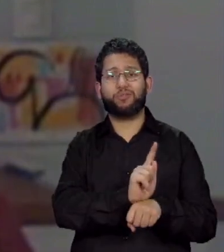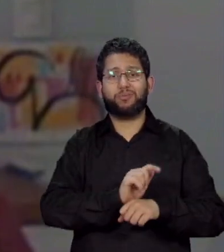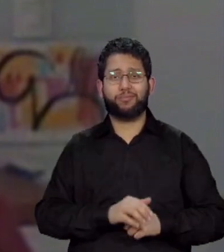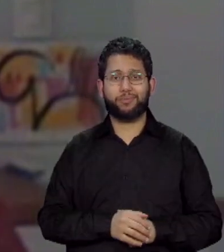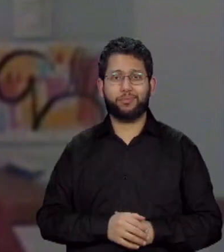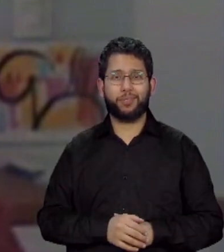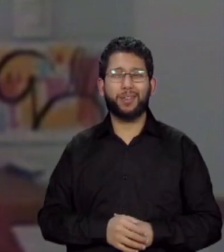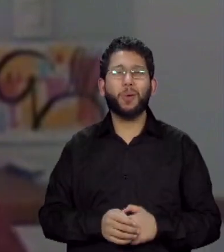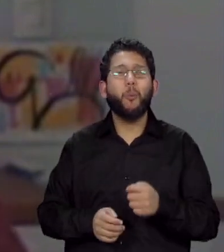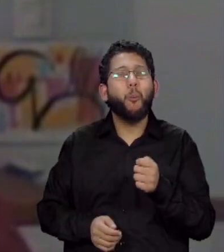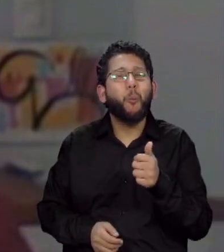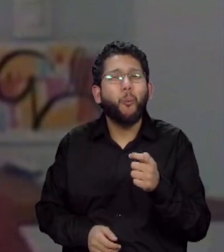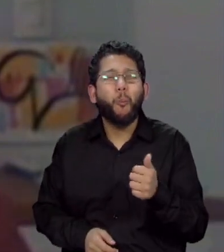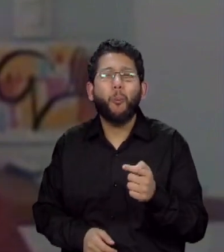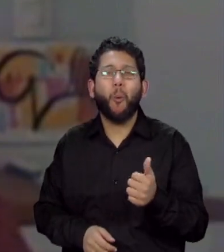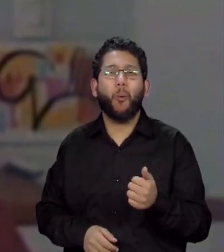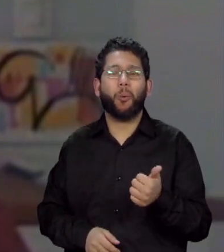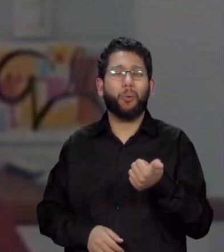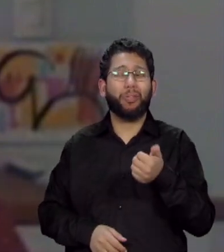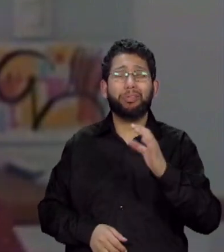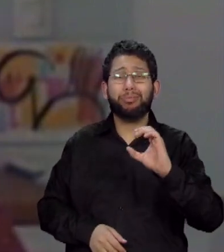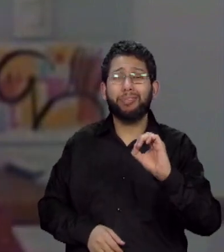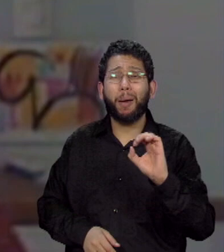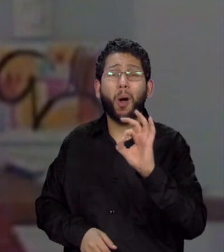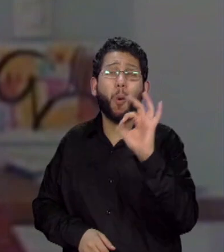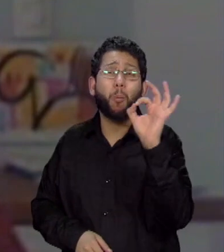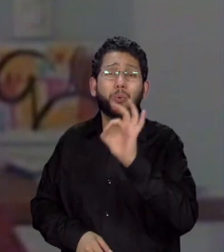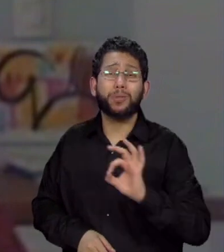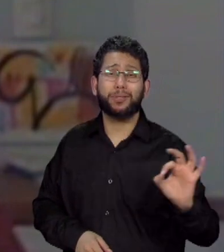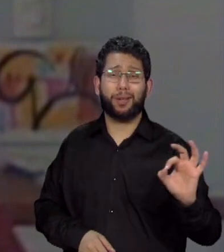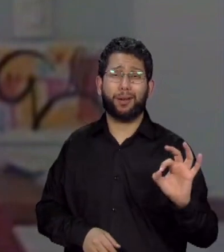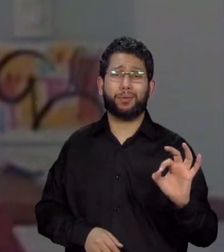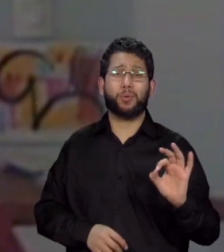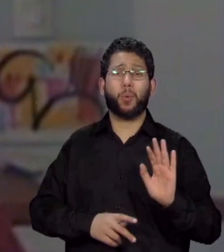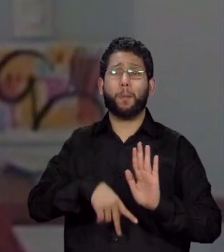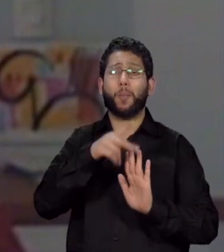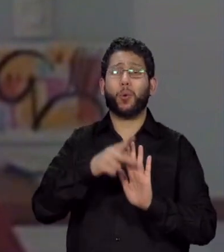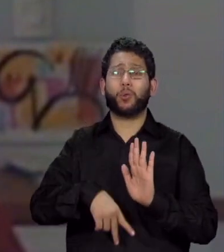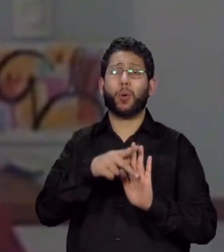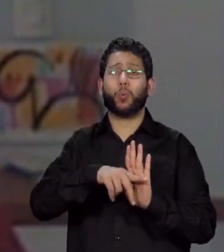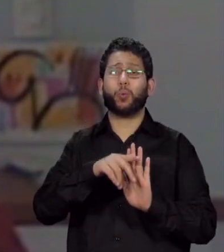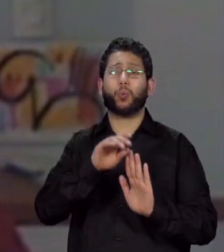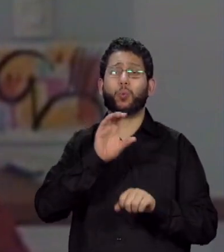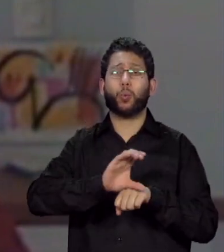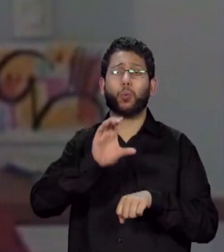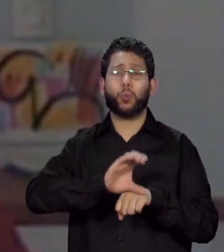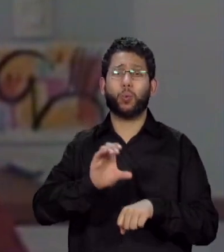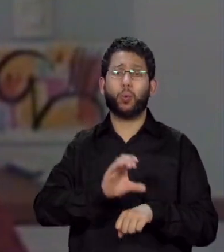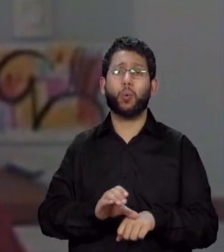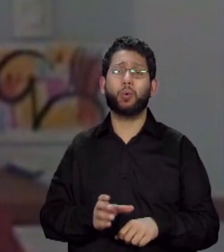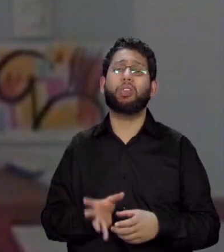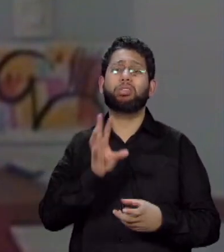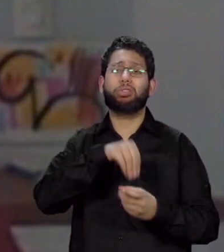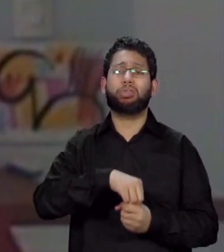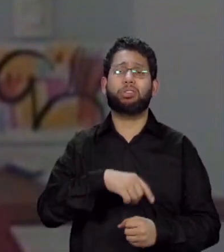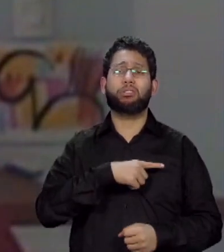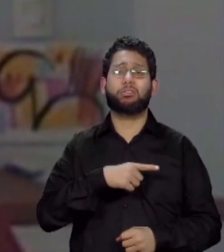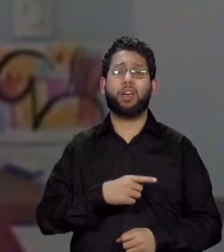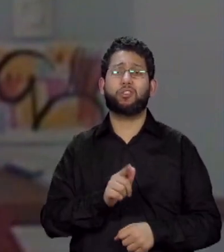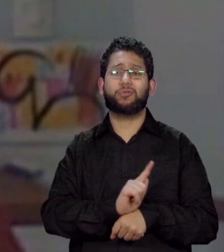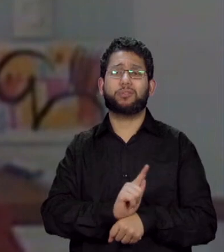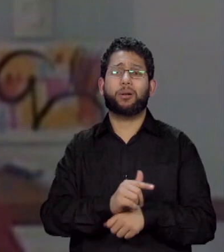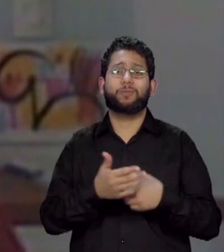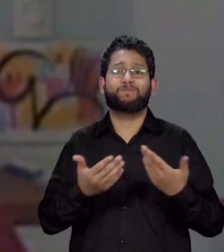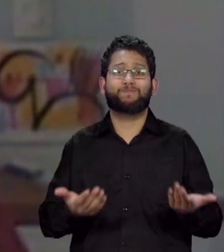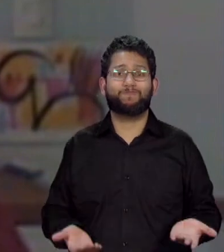apenas uma pequena parte, menos de 10% do projeto pedagógico dos cursos englobam a questão da